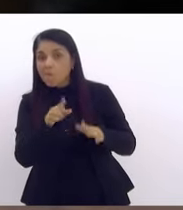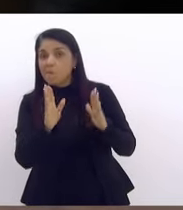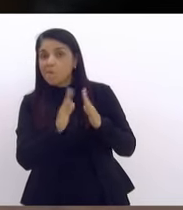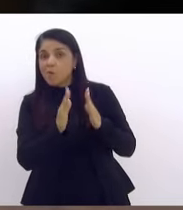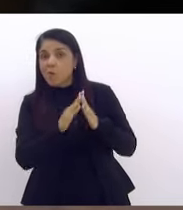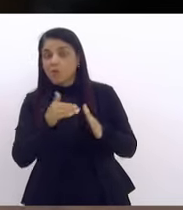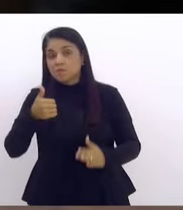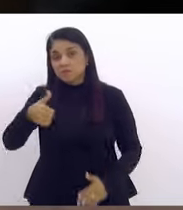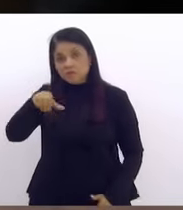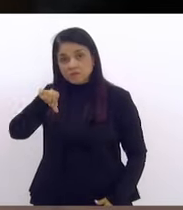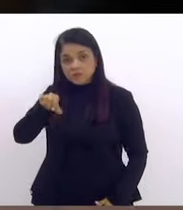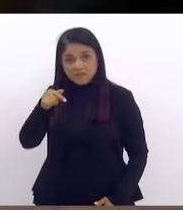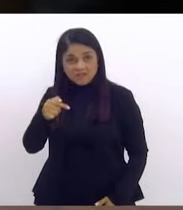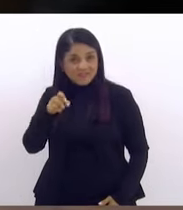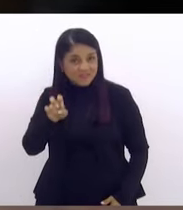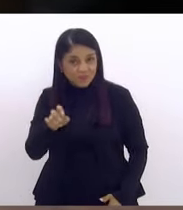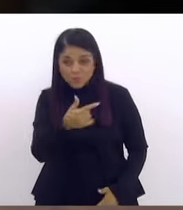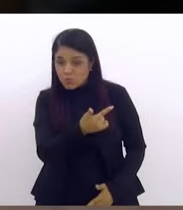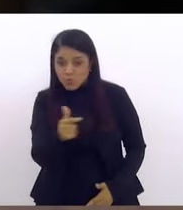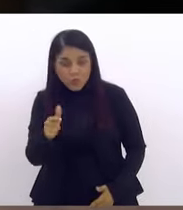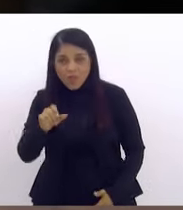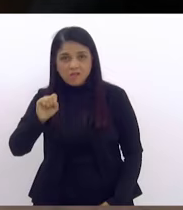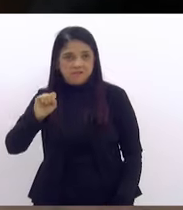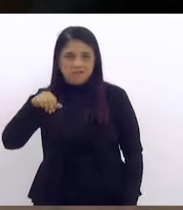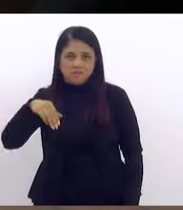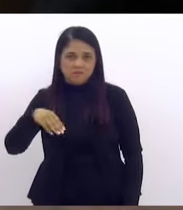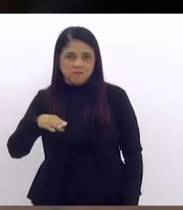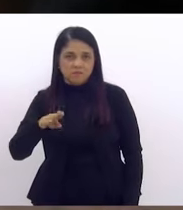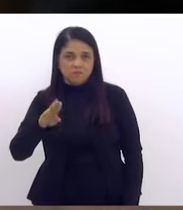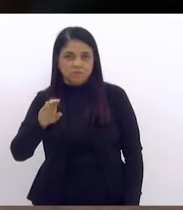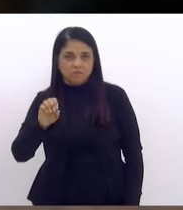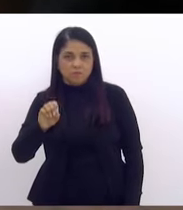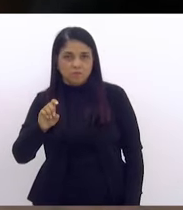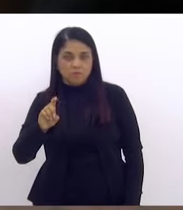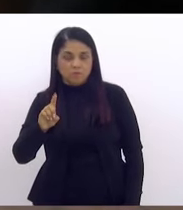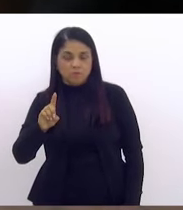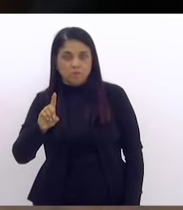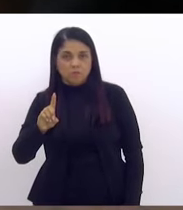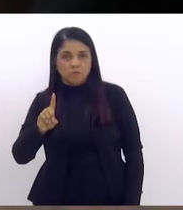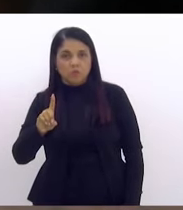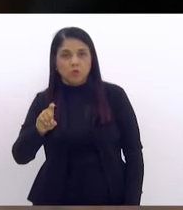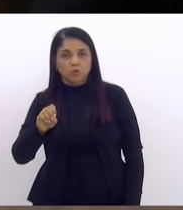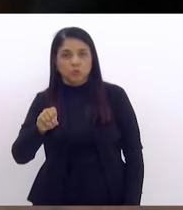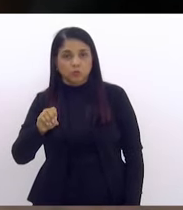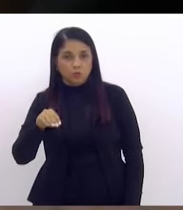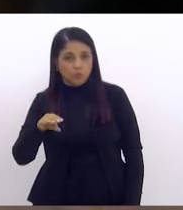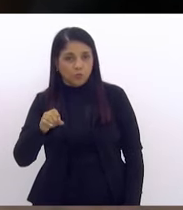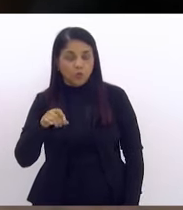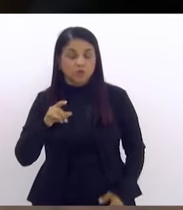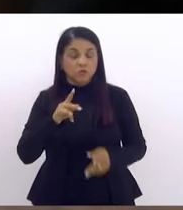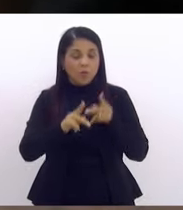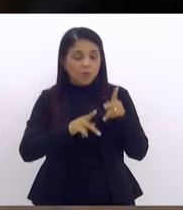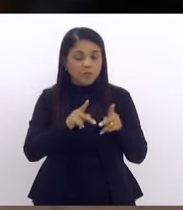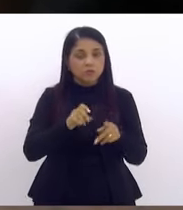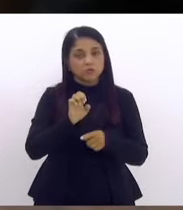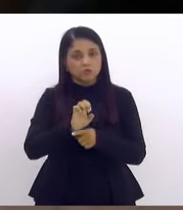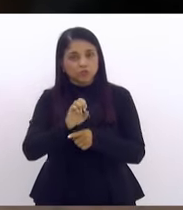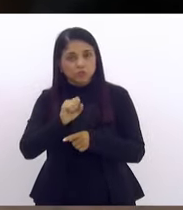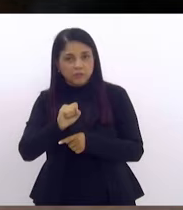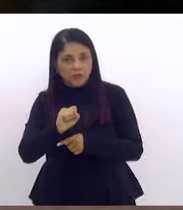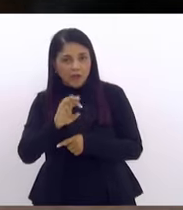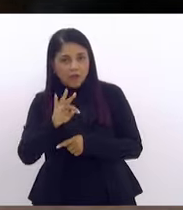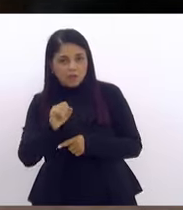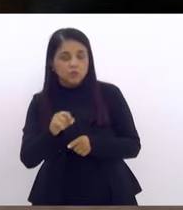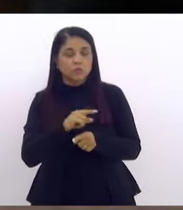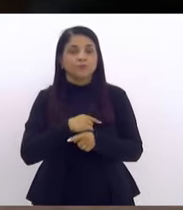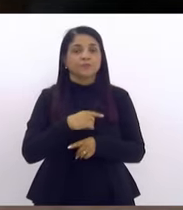75, deputado, não tinha ninguém, não tinha sambódromo lá, não. Era só a população da região. Do Estácio, do bairro de Fátima, Praça